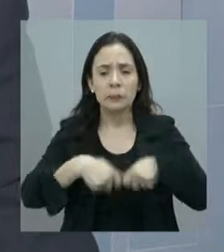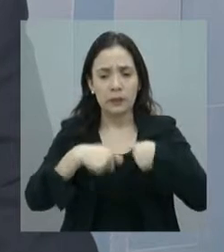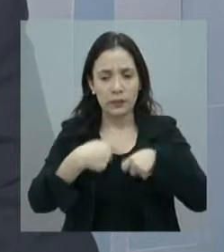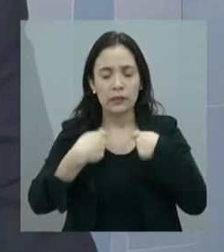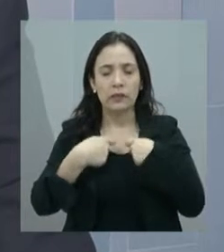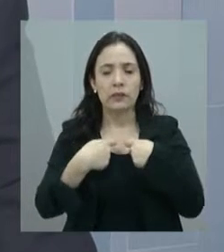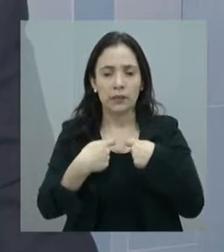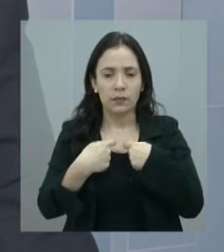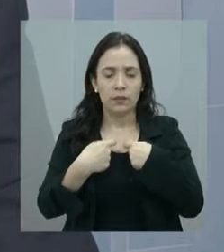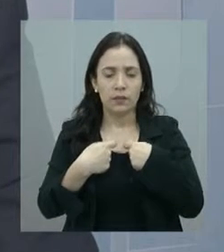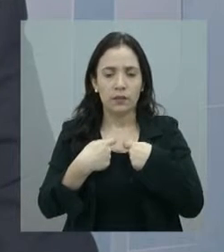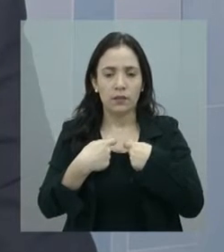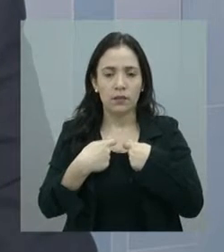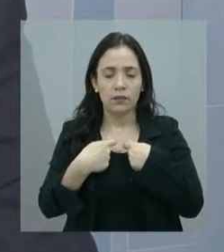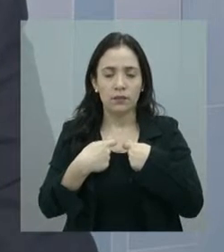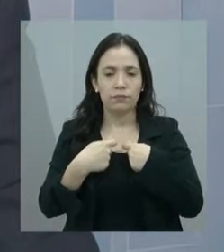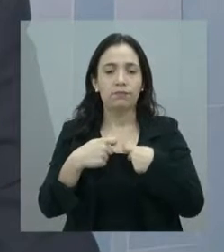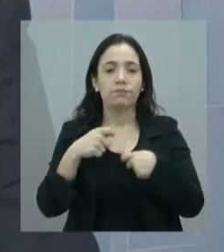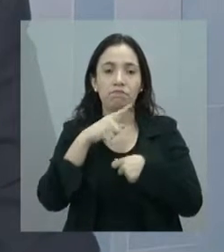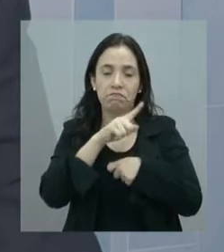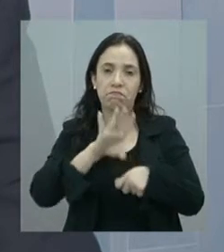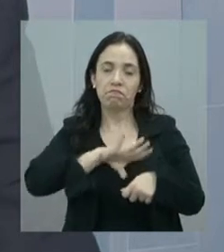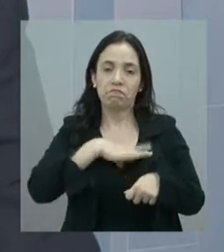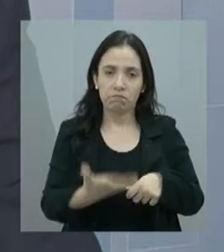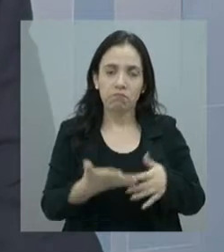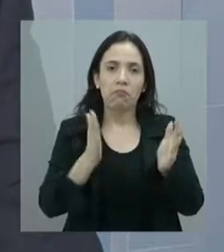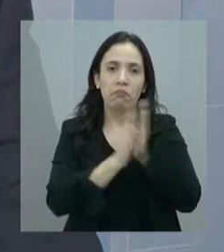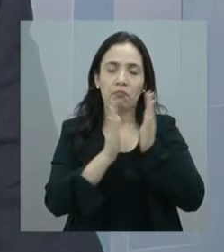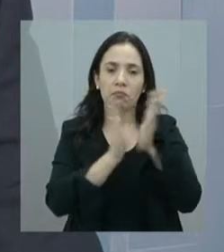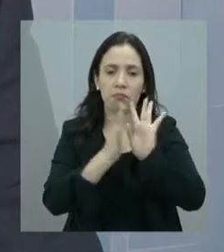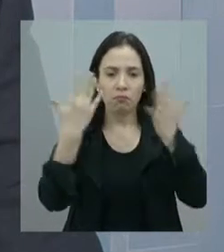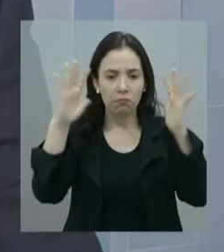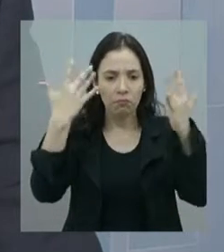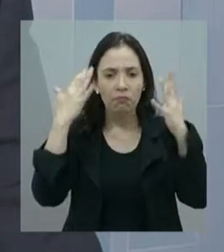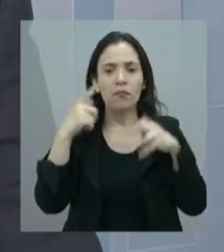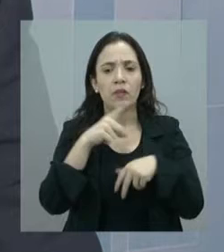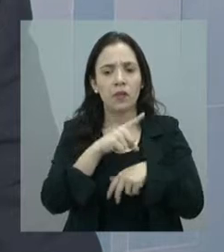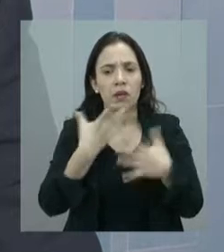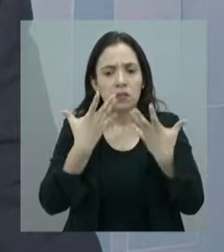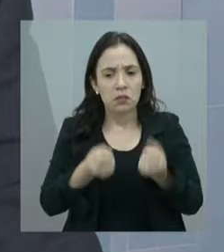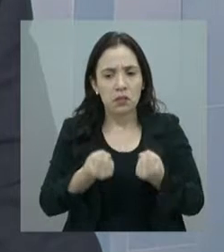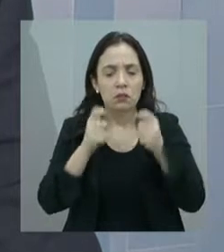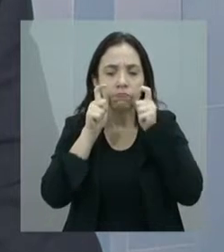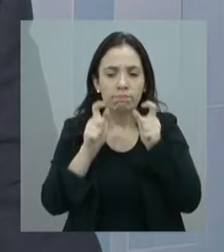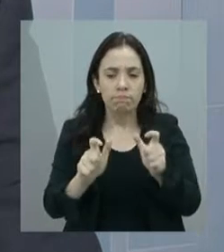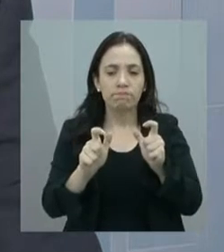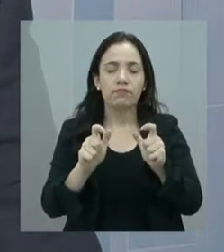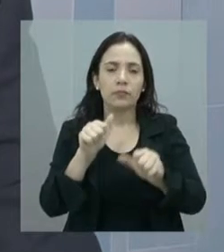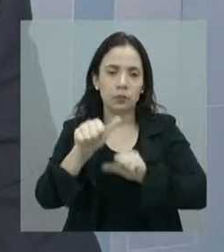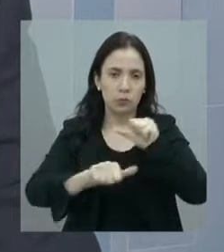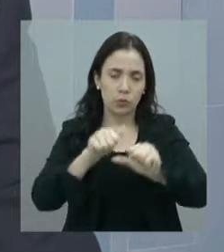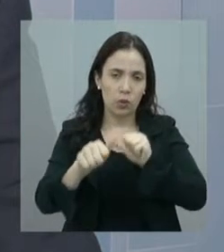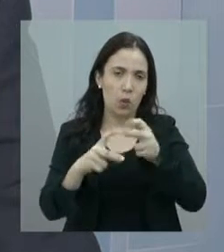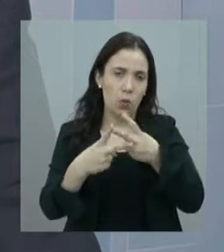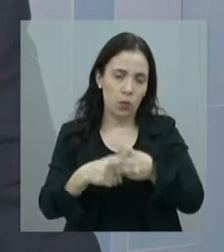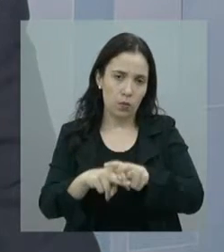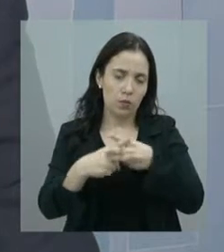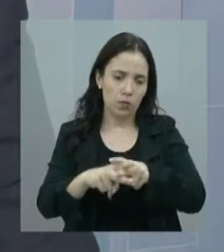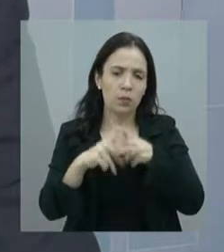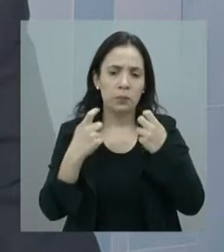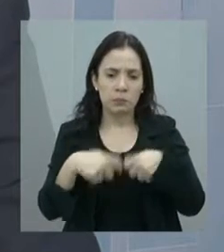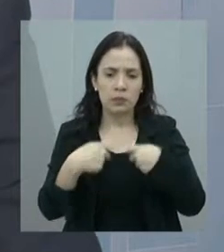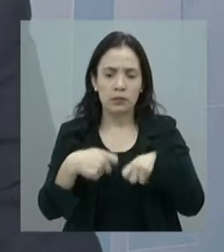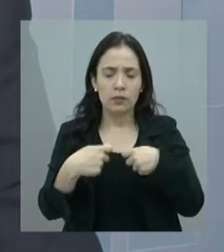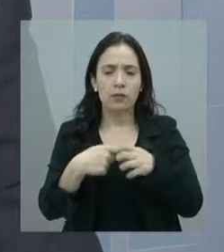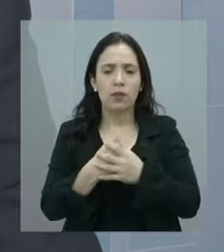ser modificado. E que o Cabeto está com muita coragem, queria parabenizar ele pela coragem que ele está e a determinação no sentido de corrigir isso. Eu acho que